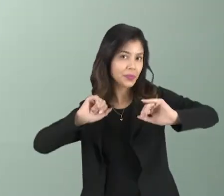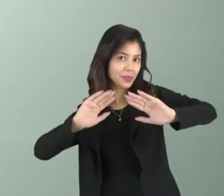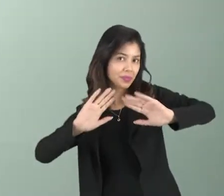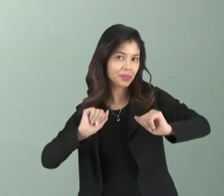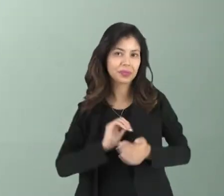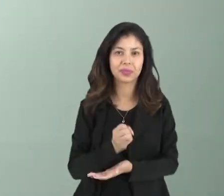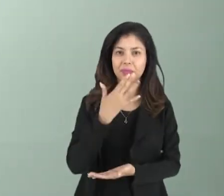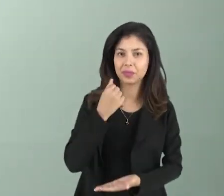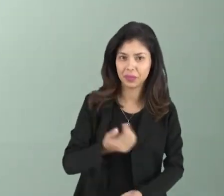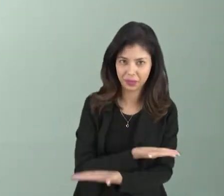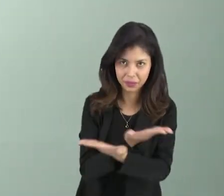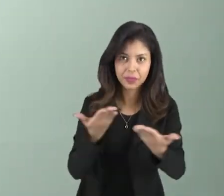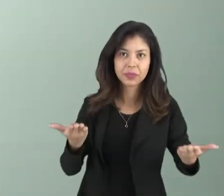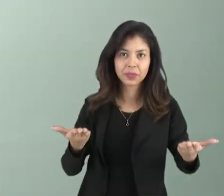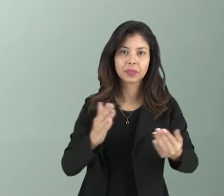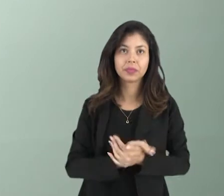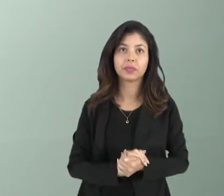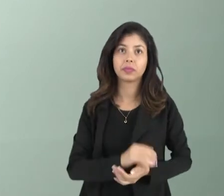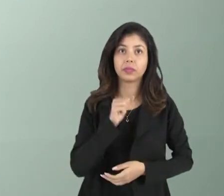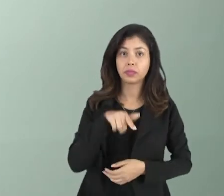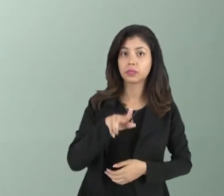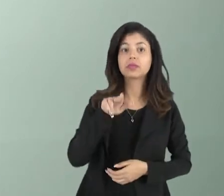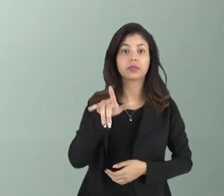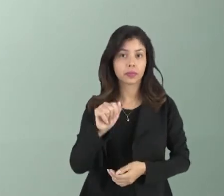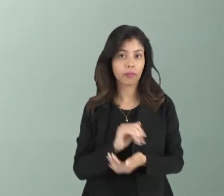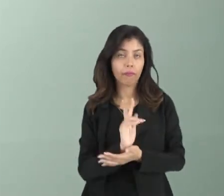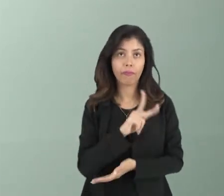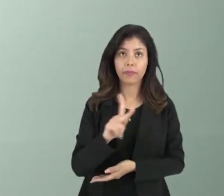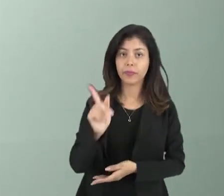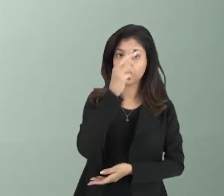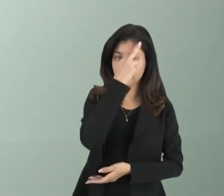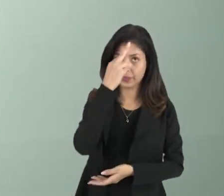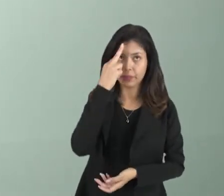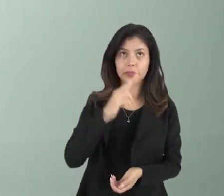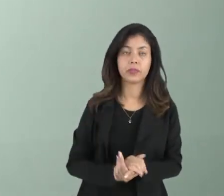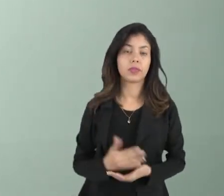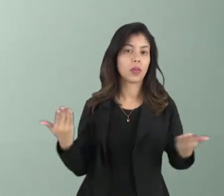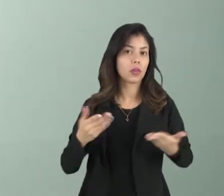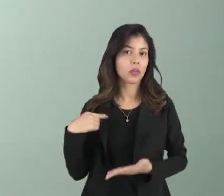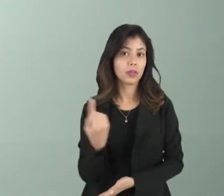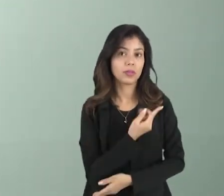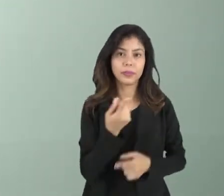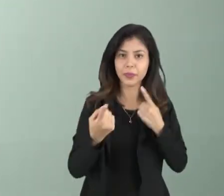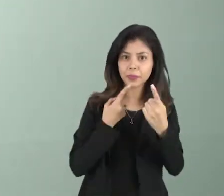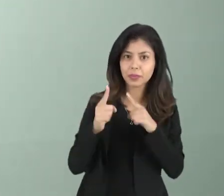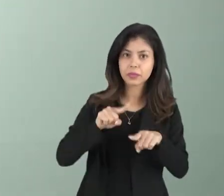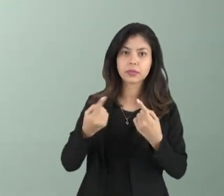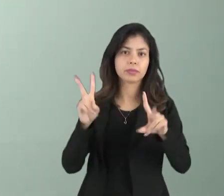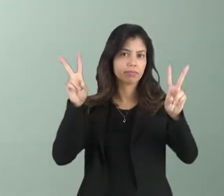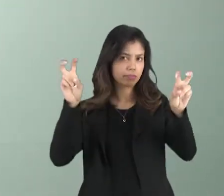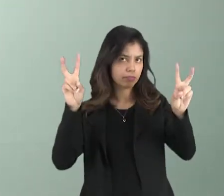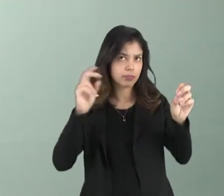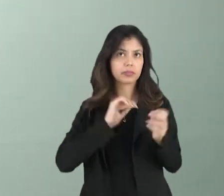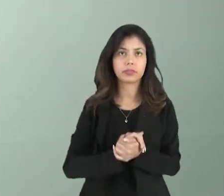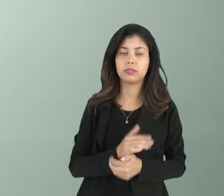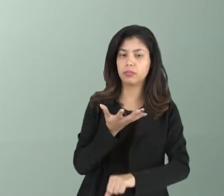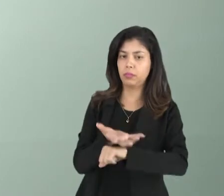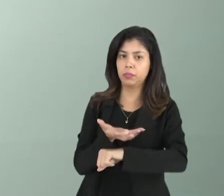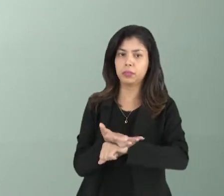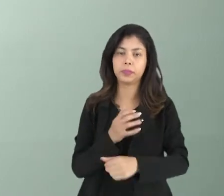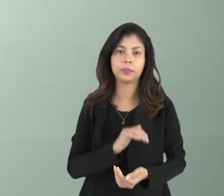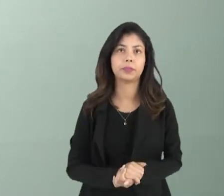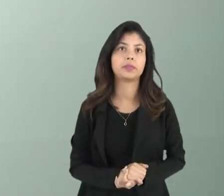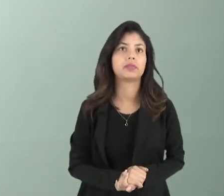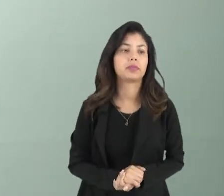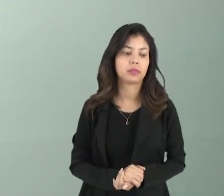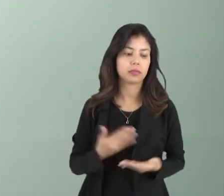Olá, gente, tudo bem com vocês? Sou Keila Batista, professora de História, e vamos aí discutir mais um assunto da nossa disciplina,